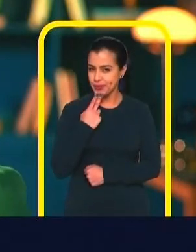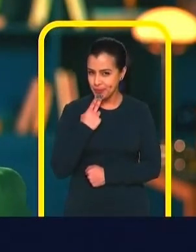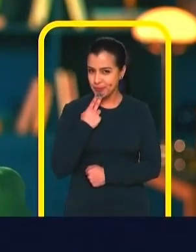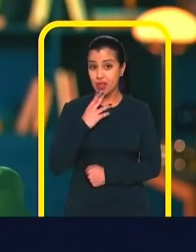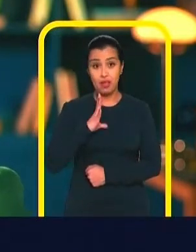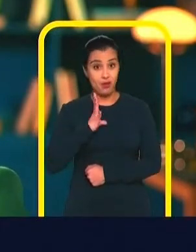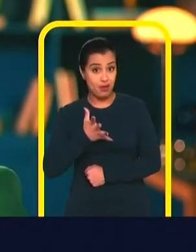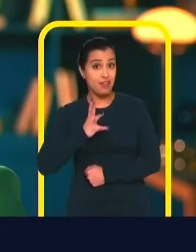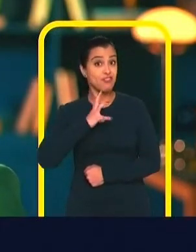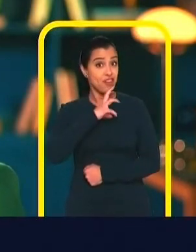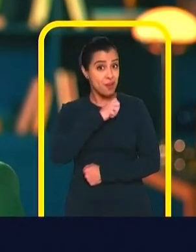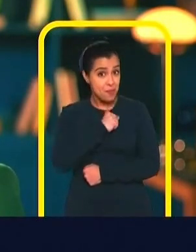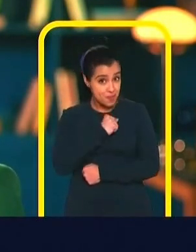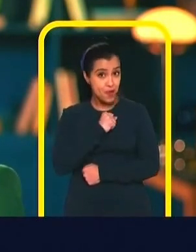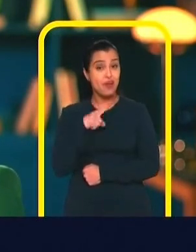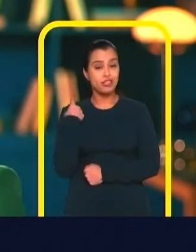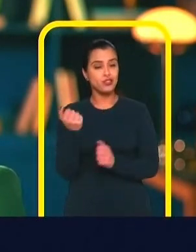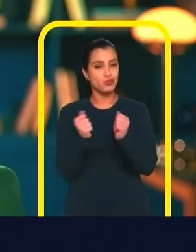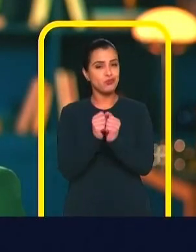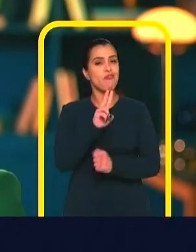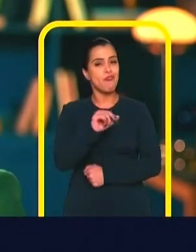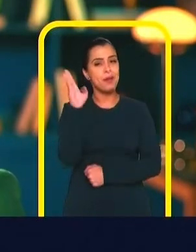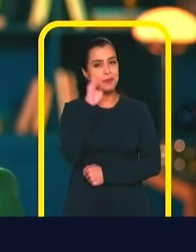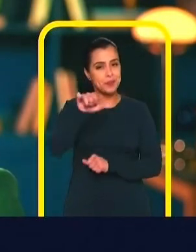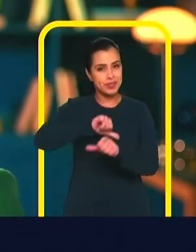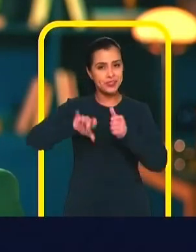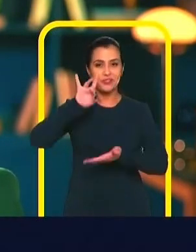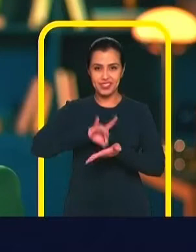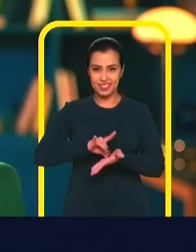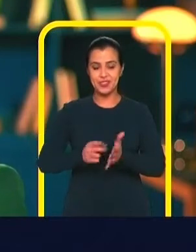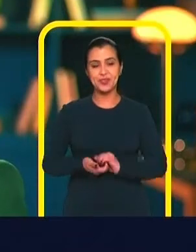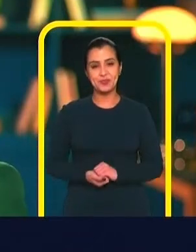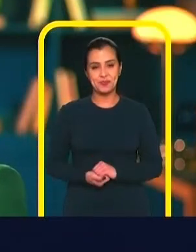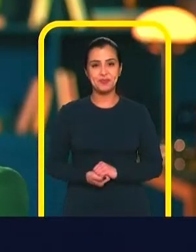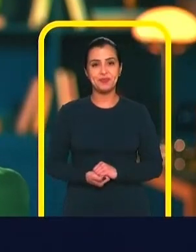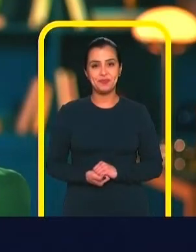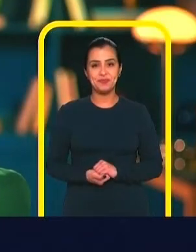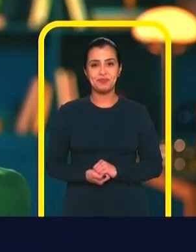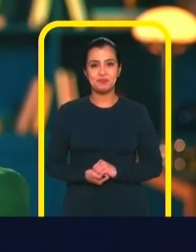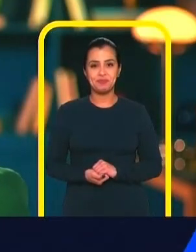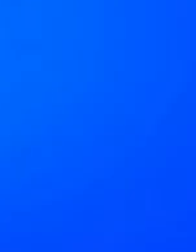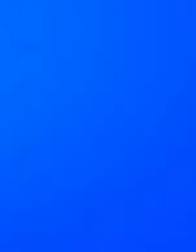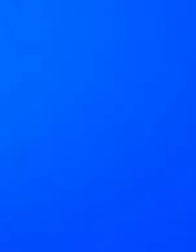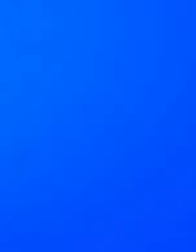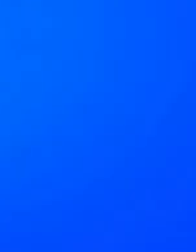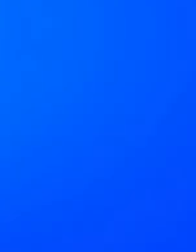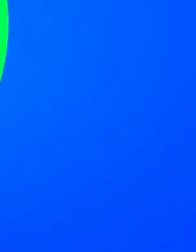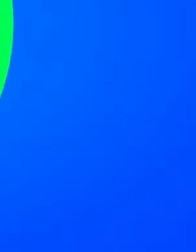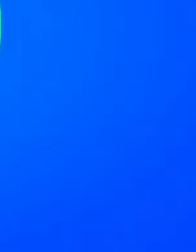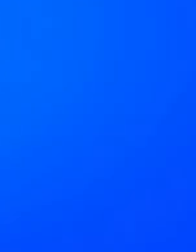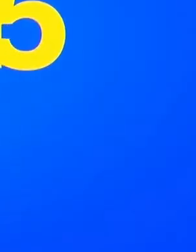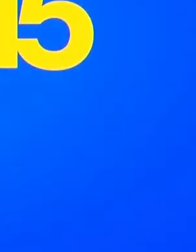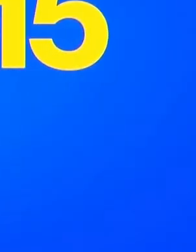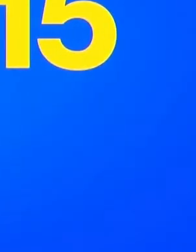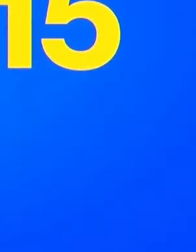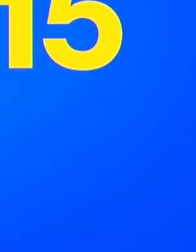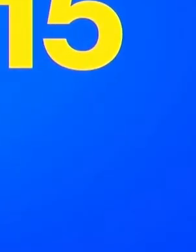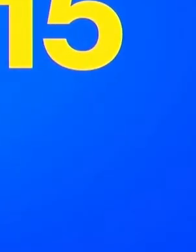Eu sou Simone Tebet e com amor e com coragem, nós vamos juntos mudar o Brasil de verdade.